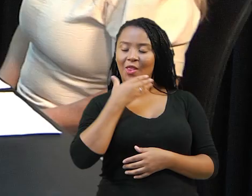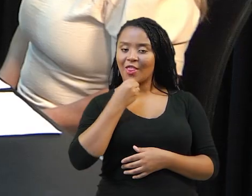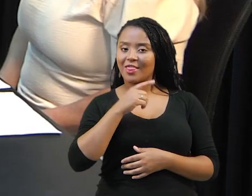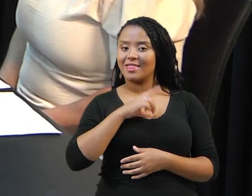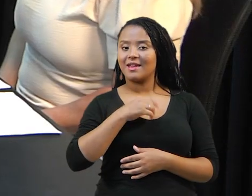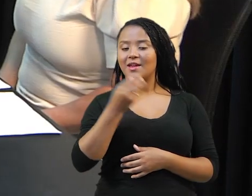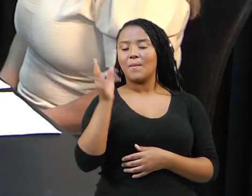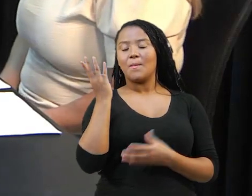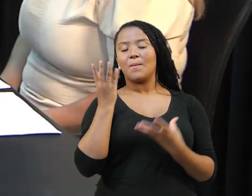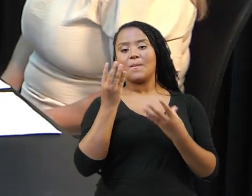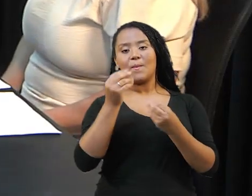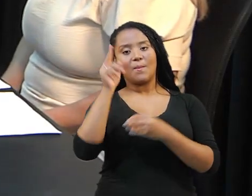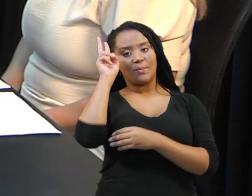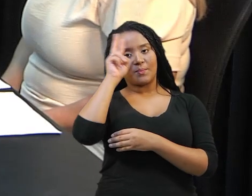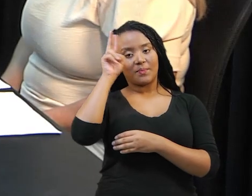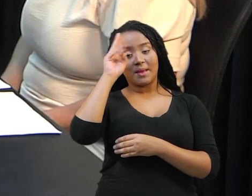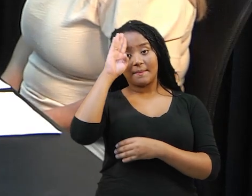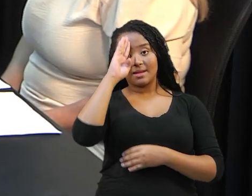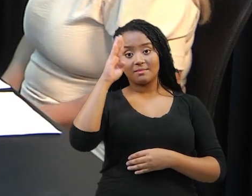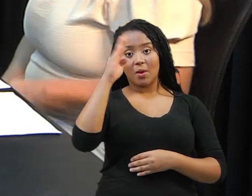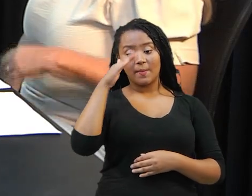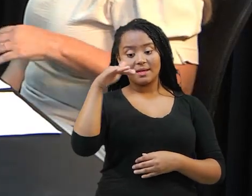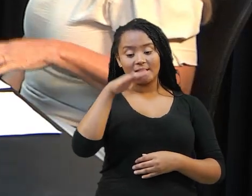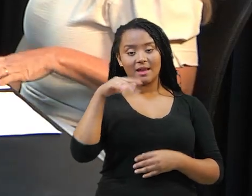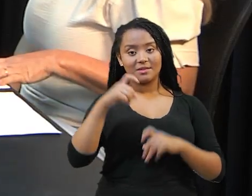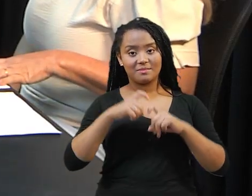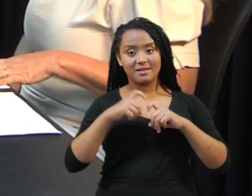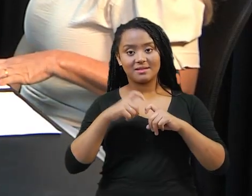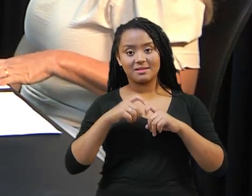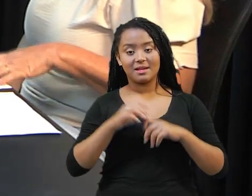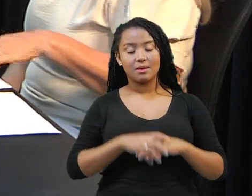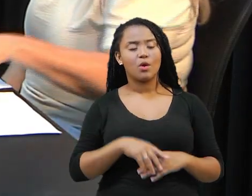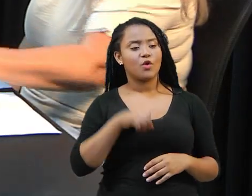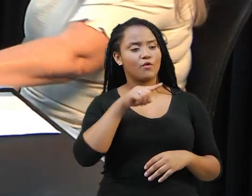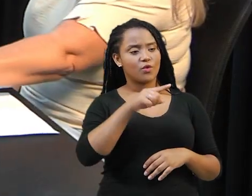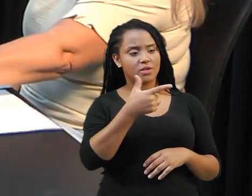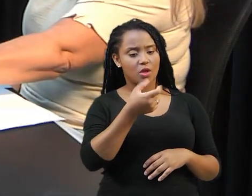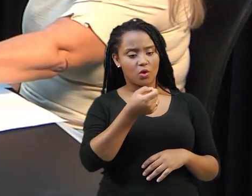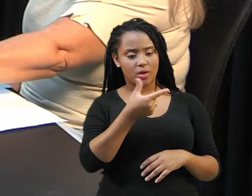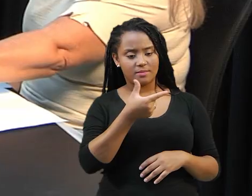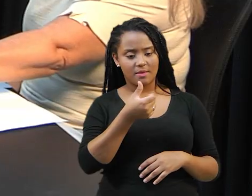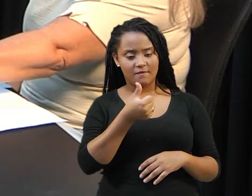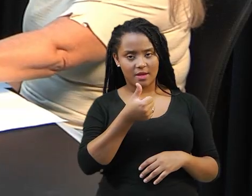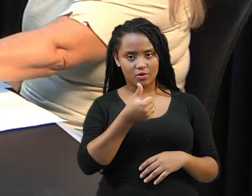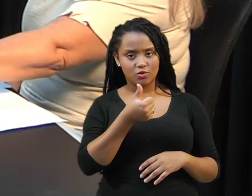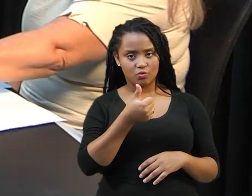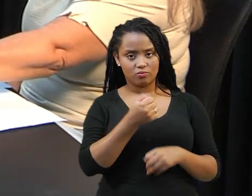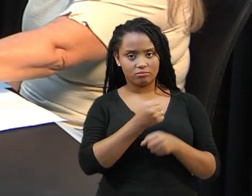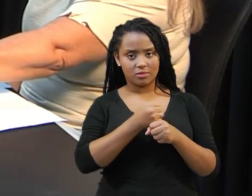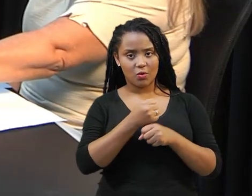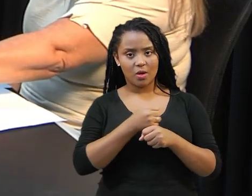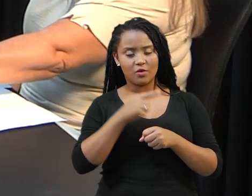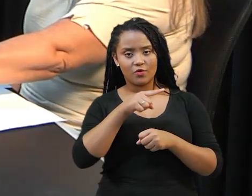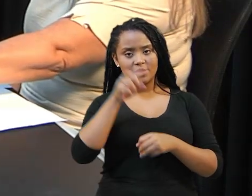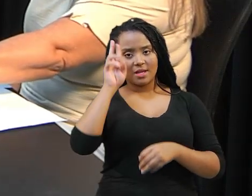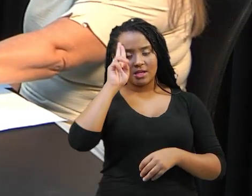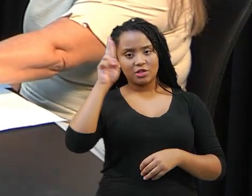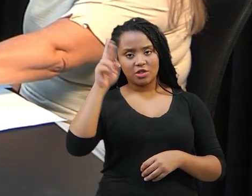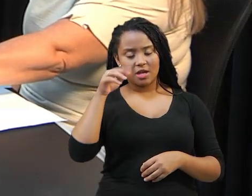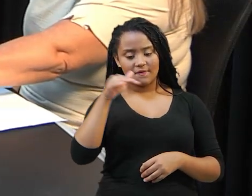Fernandes. Leandro, muitas histórias, hein? Muitas histórias, principalmente da área de medicina, né? Inclusive,